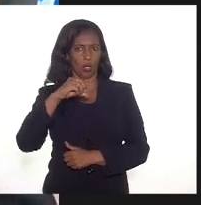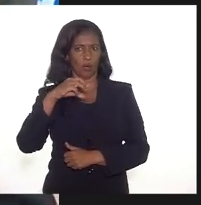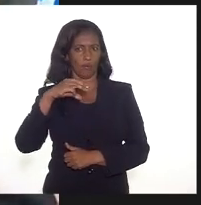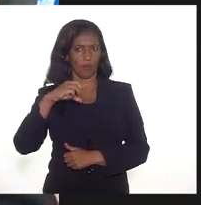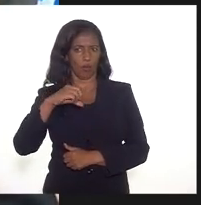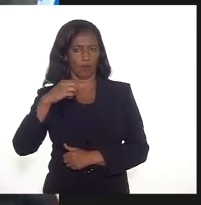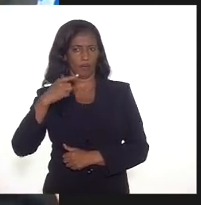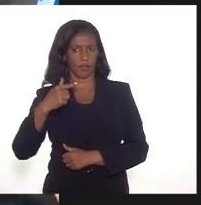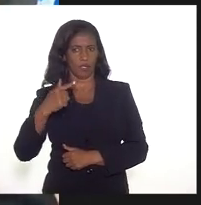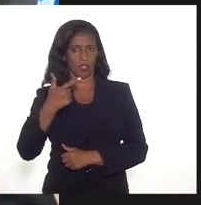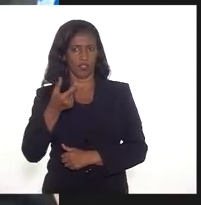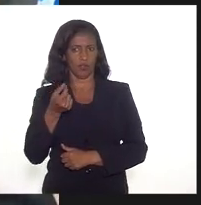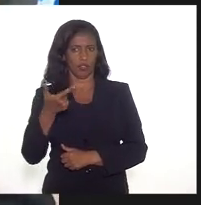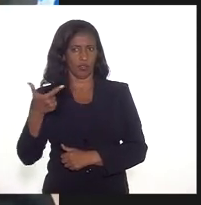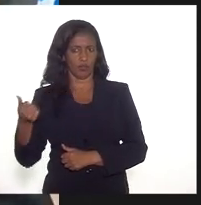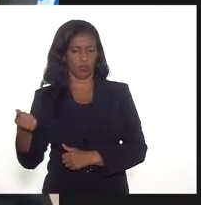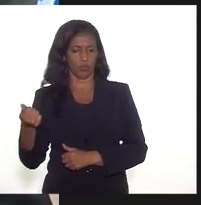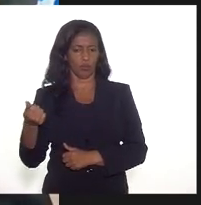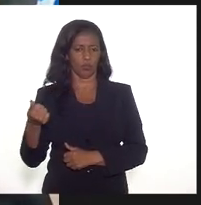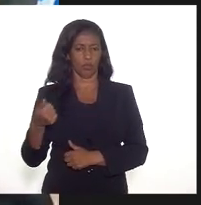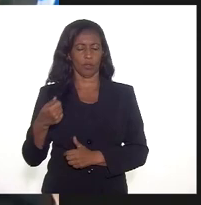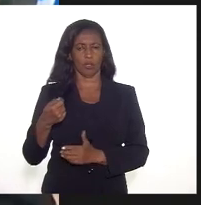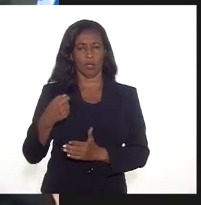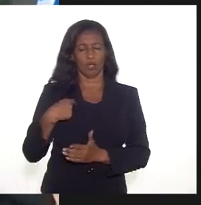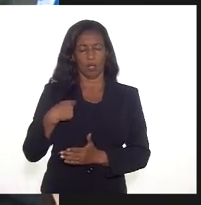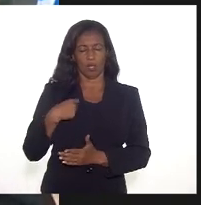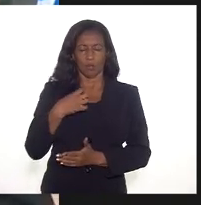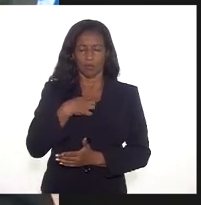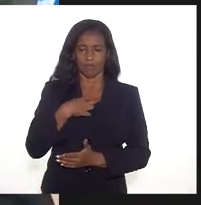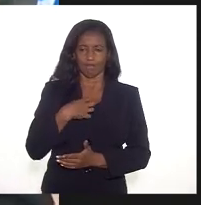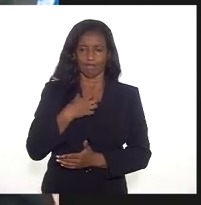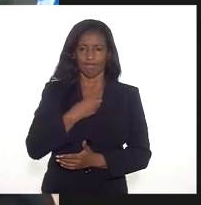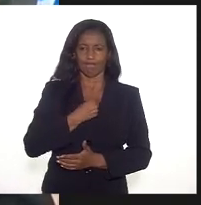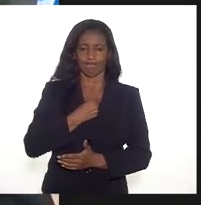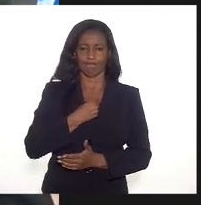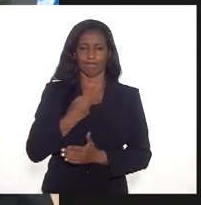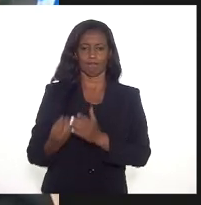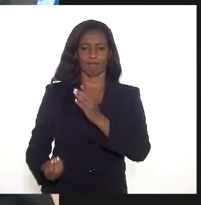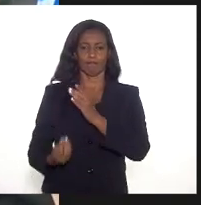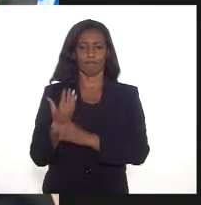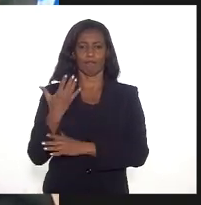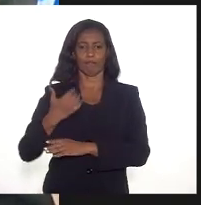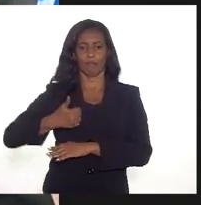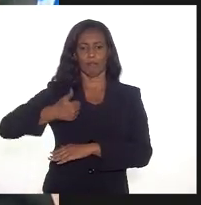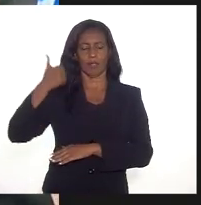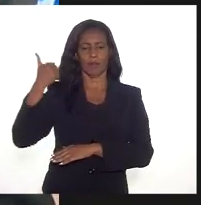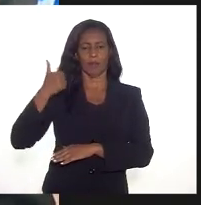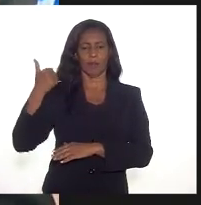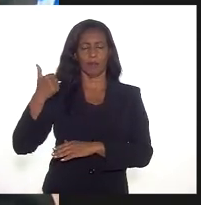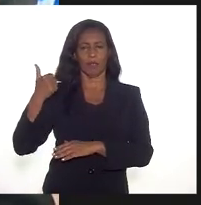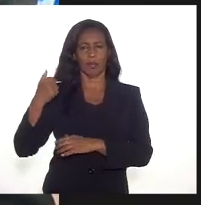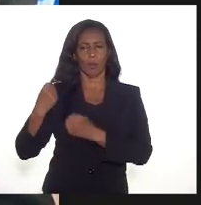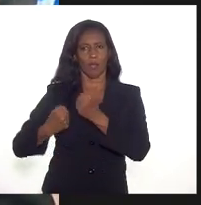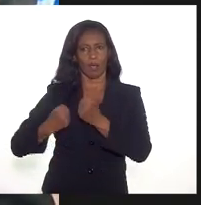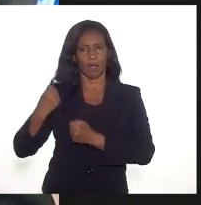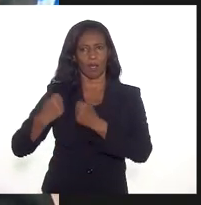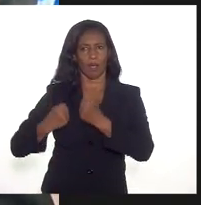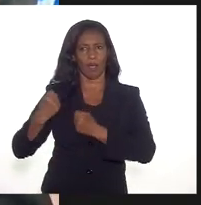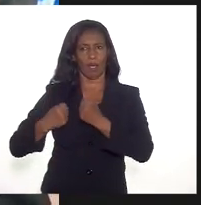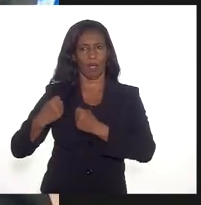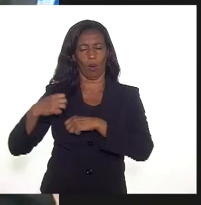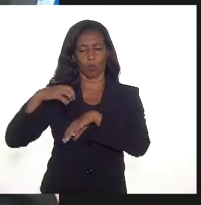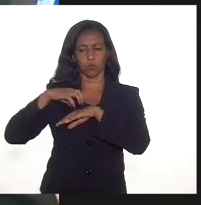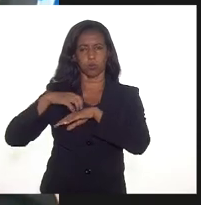3997/2021, que apresenta essa casa com o coração muito apertado, que é a criação da primeira patrulha protetora dos direitos das